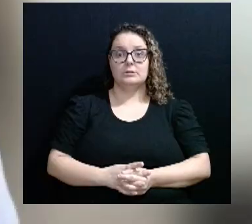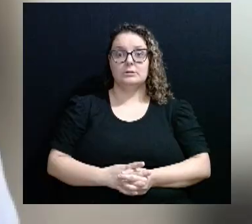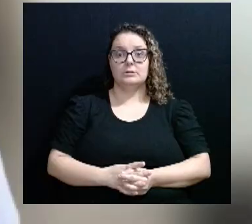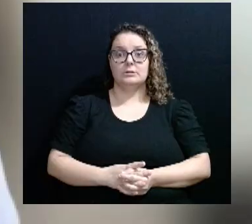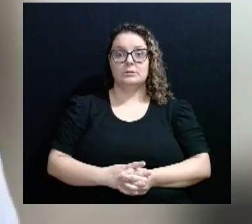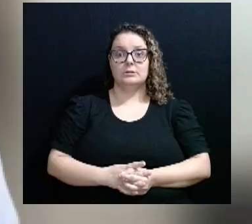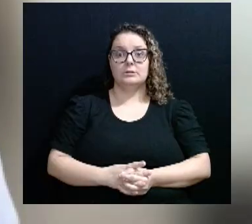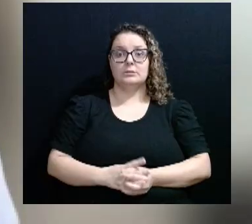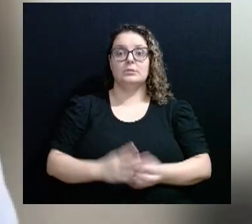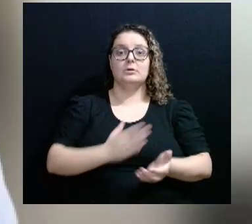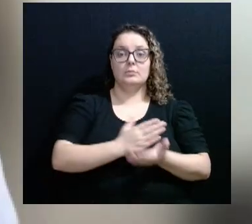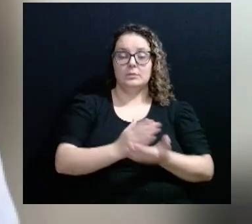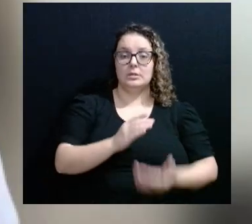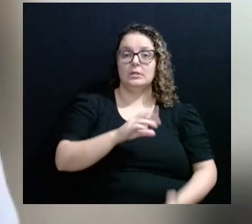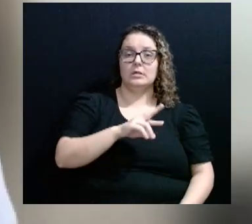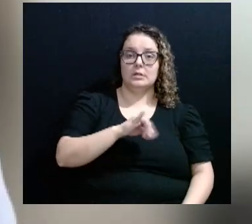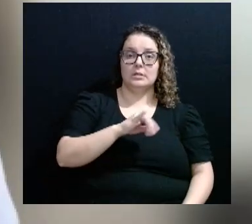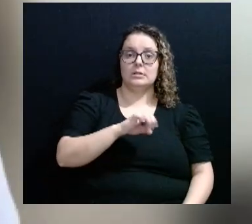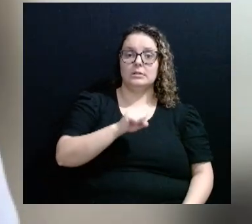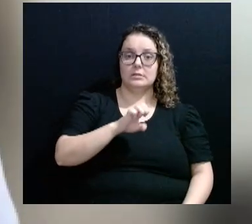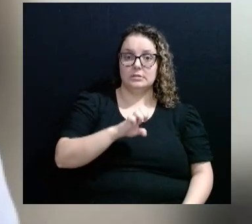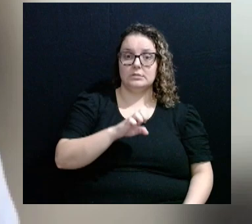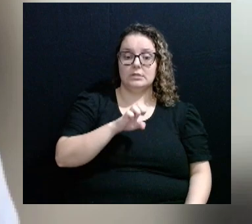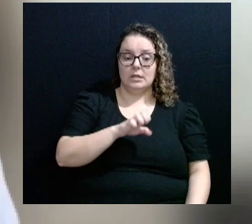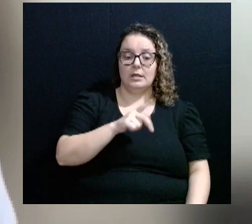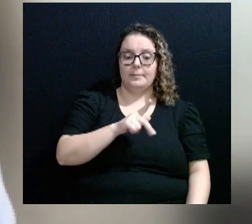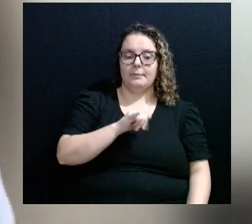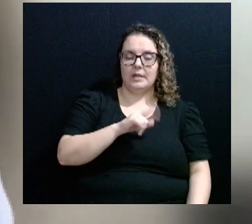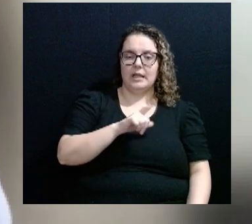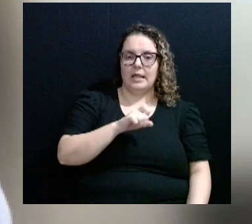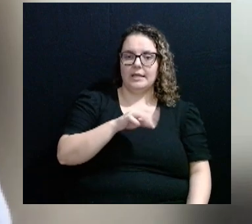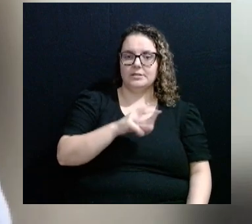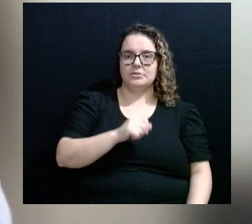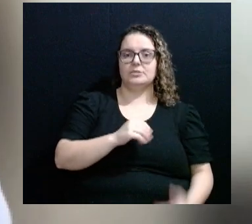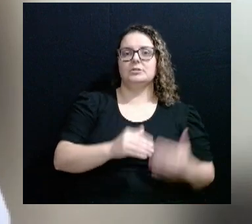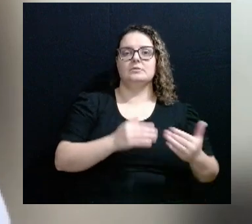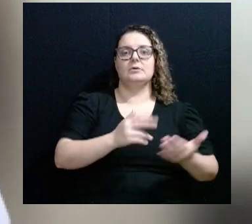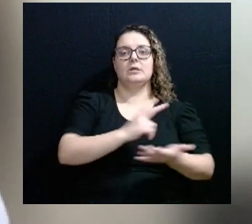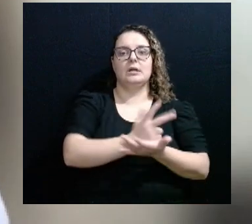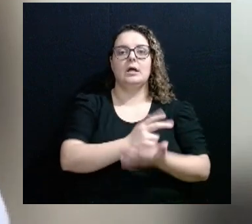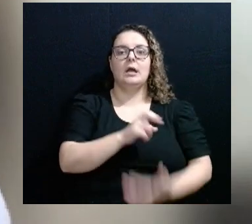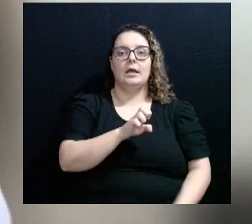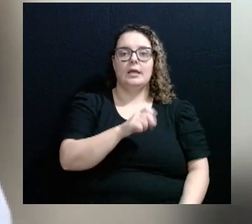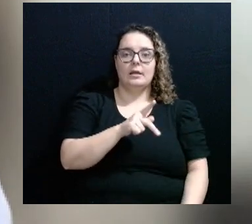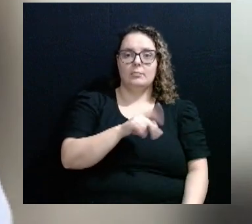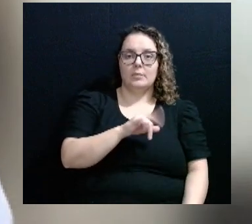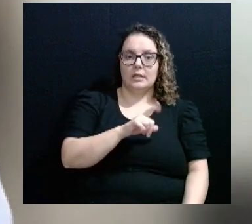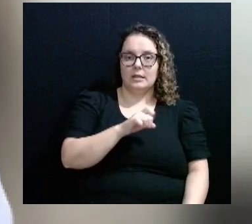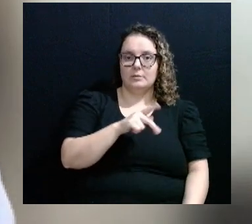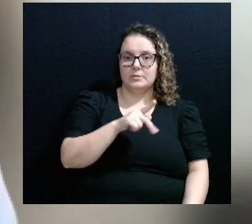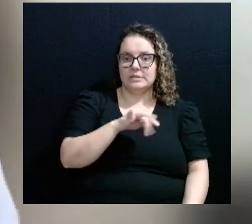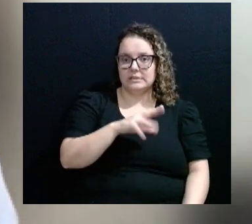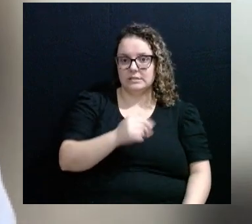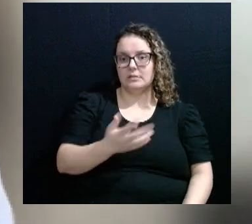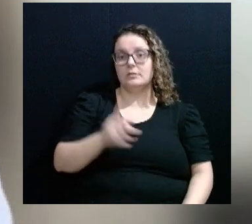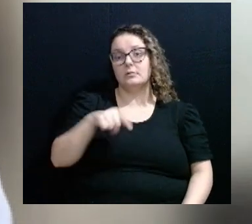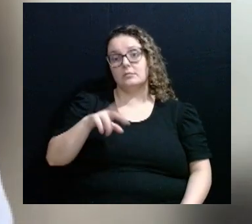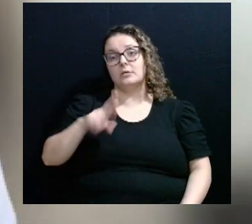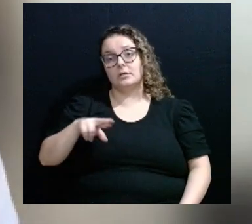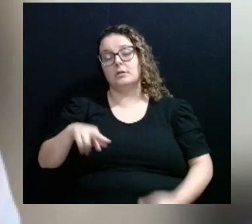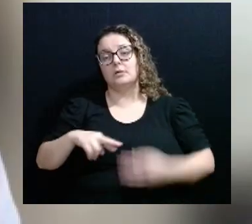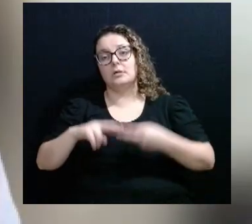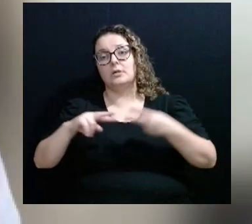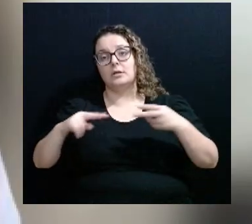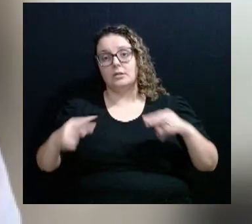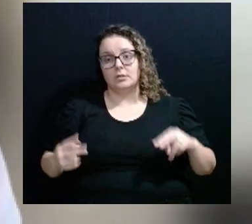eh, a começar a ter crise epilética, né, e desenvolver a epilepsia. Geralmente são